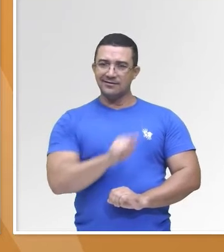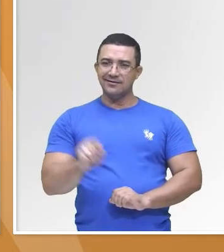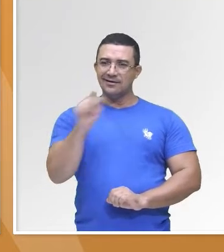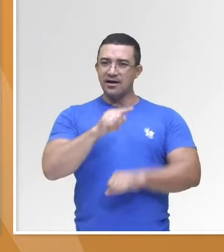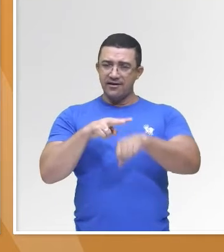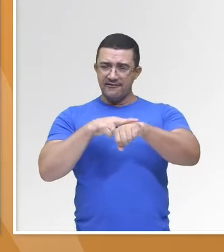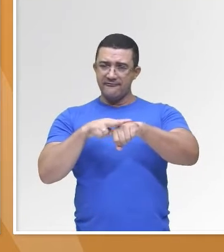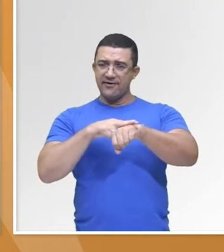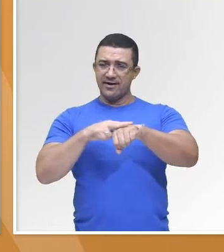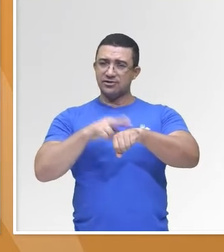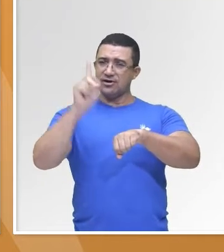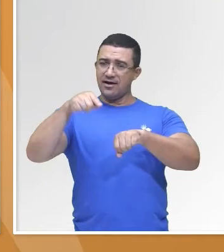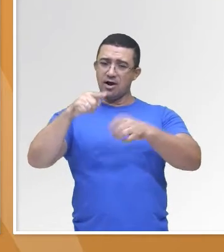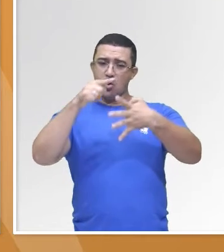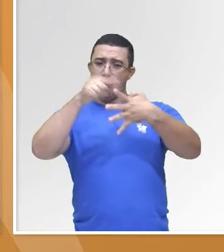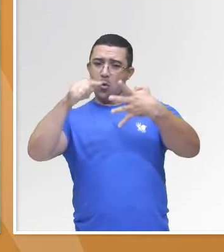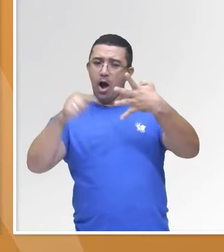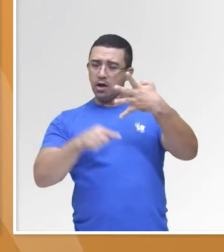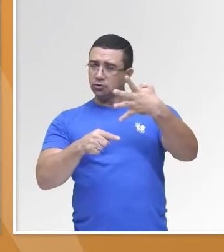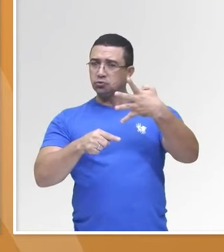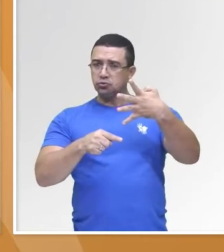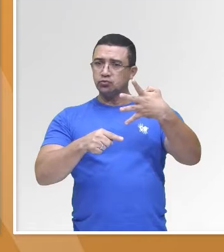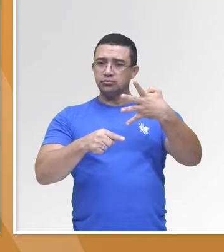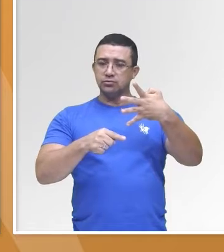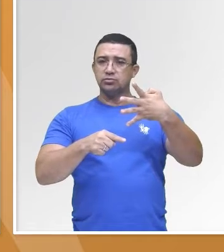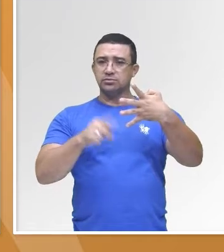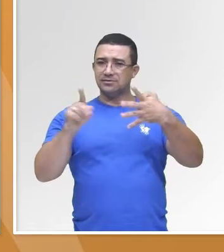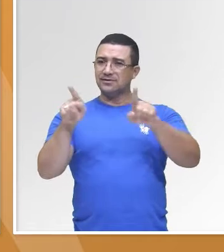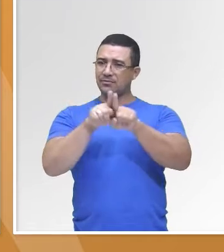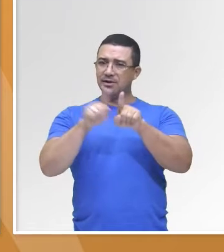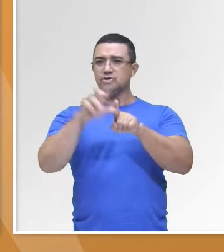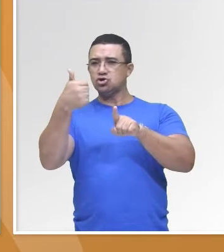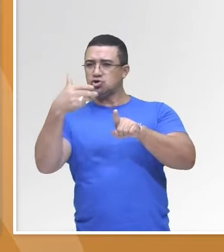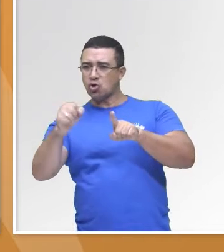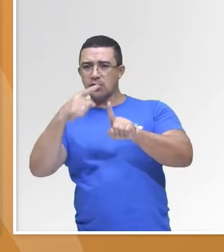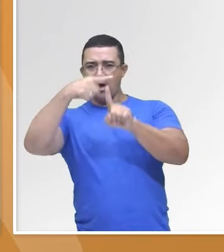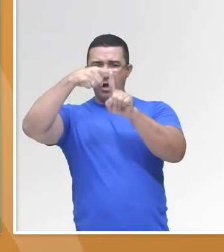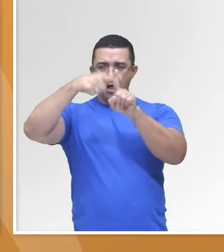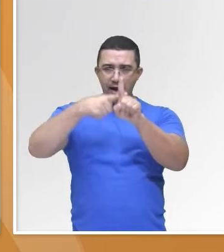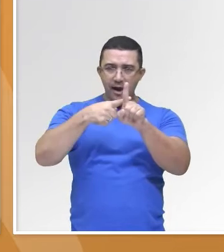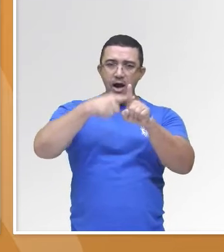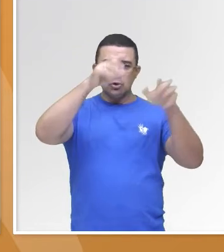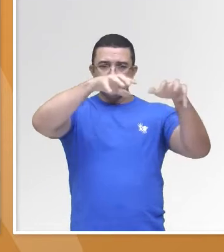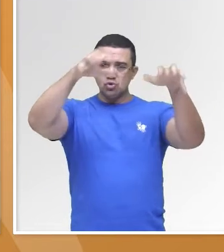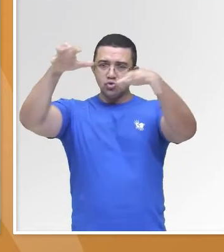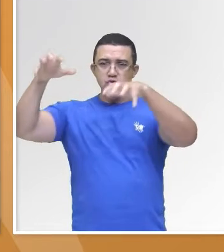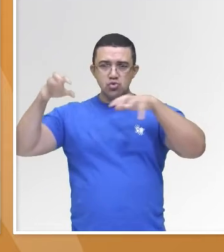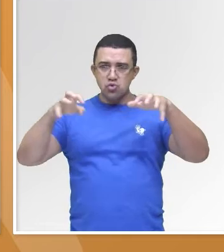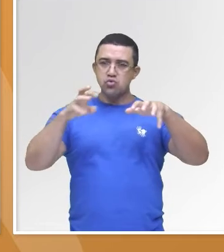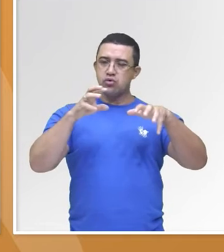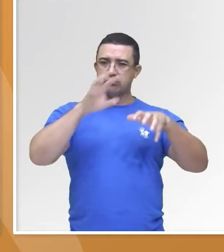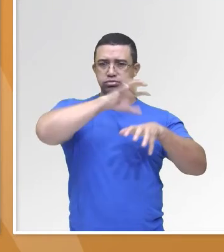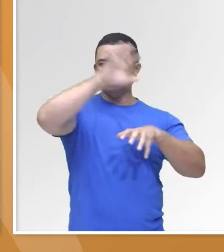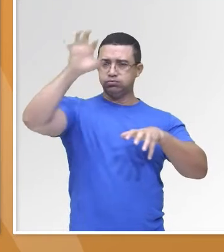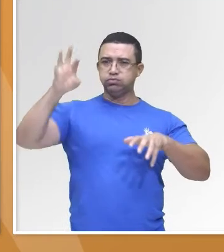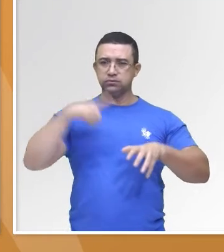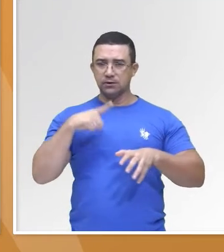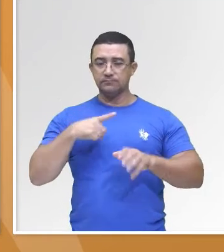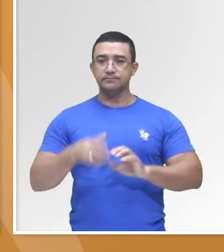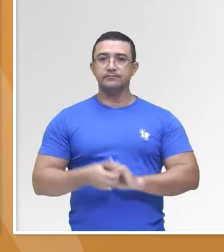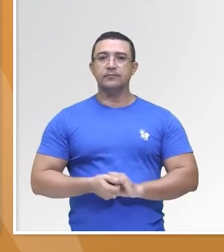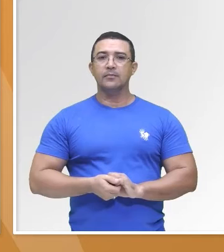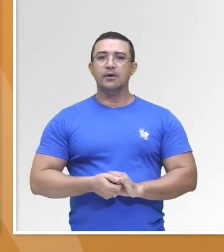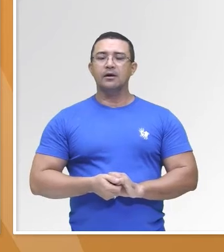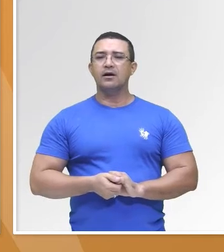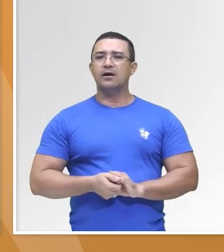definidas, temperaturas inferiores a 18 graus Celsius e chuvas bem distribuídas, ok? Sobre o quadro